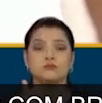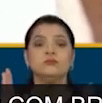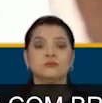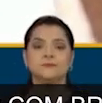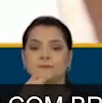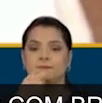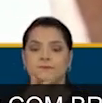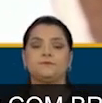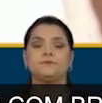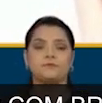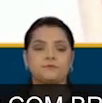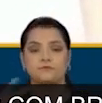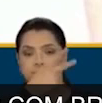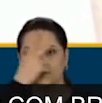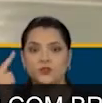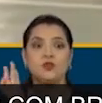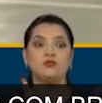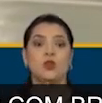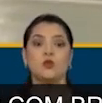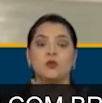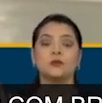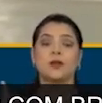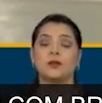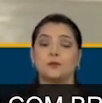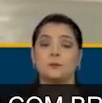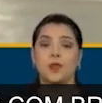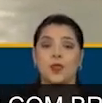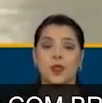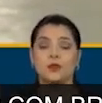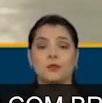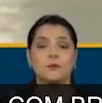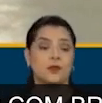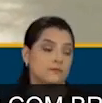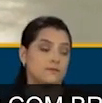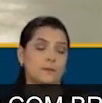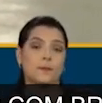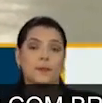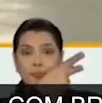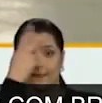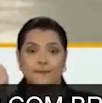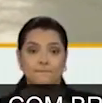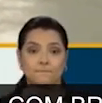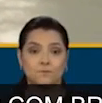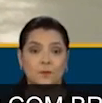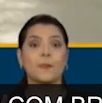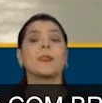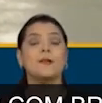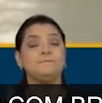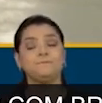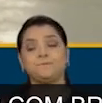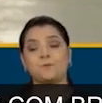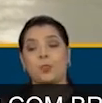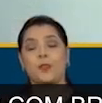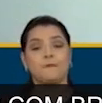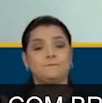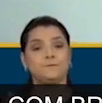medicamentos para as pessoas que tiveram contato próximo e também com vacinação para aquelas pessoas que vivem nessas